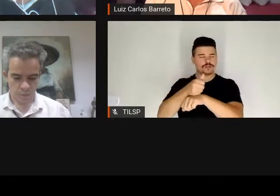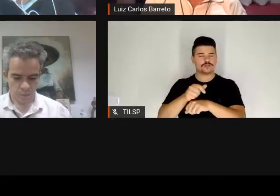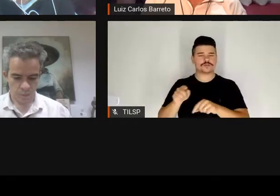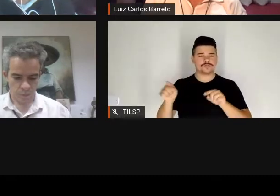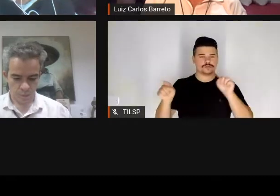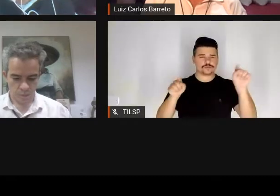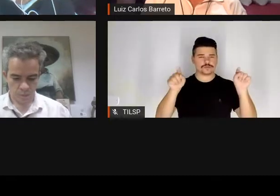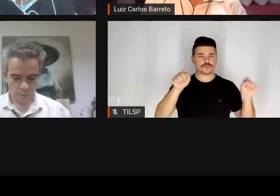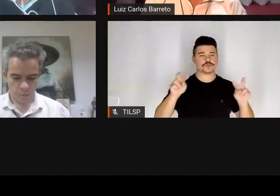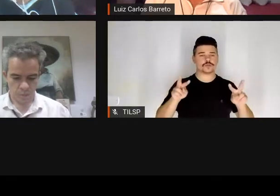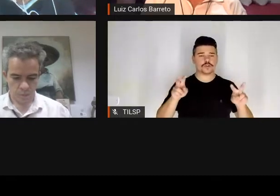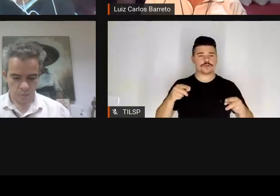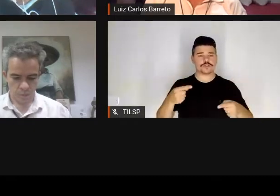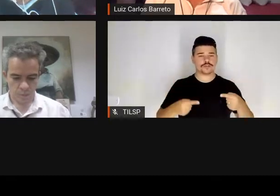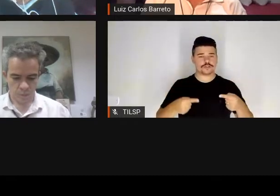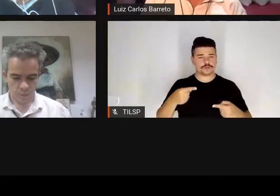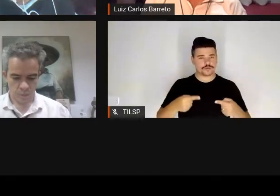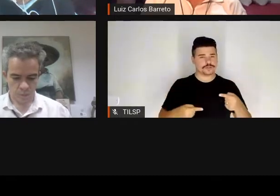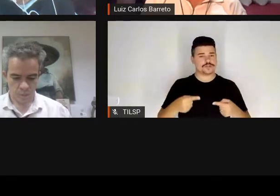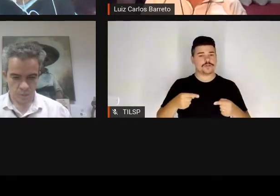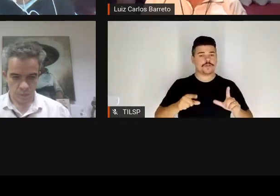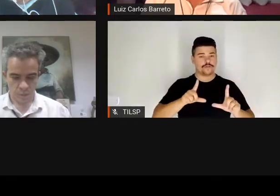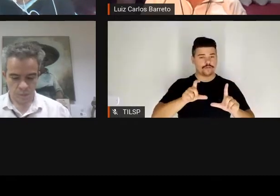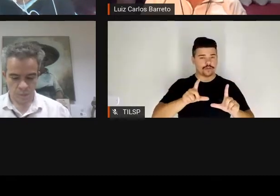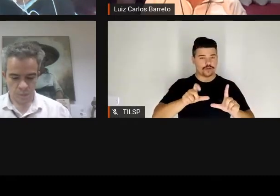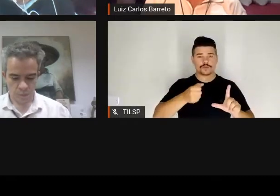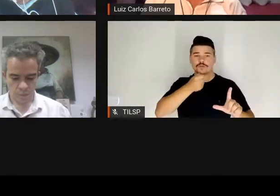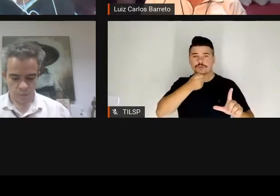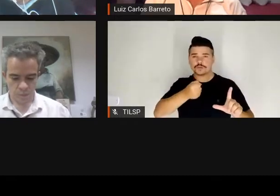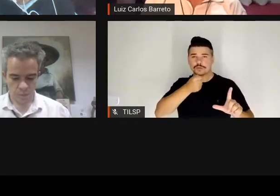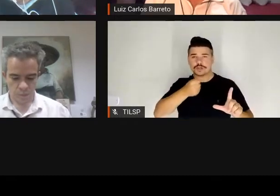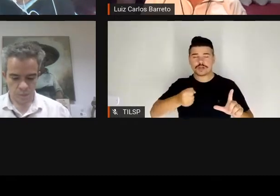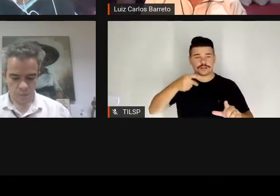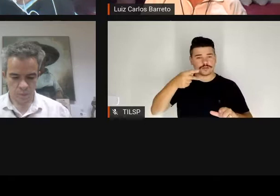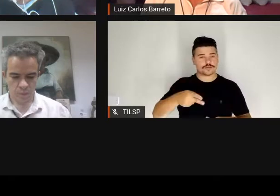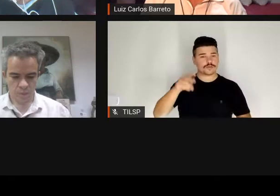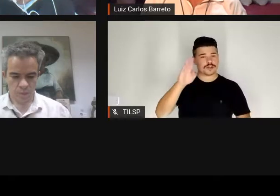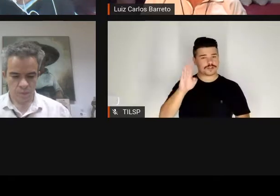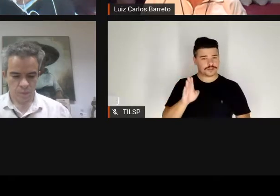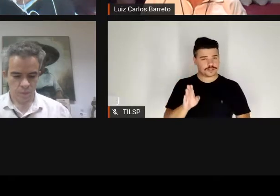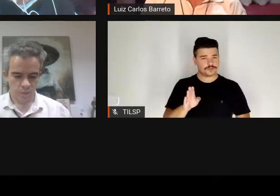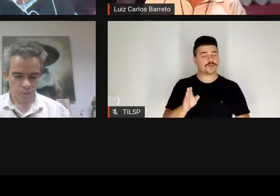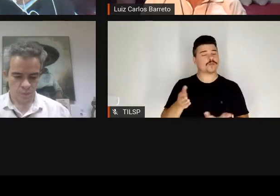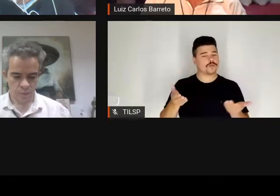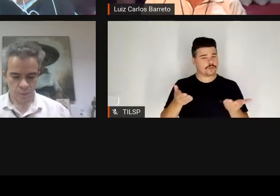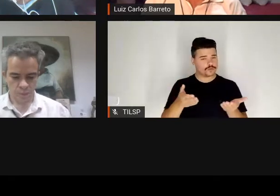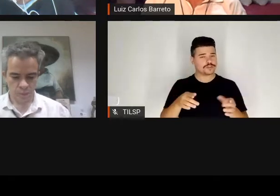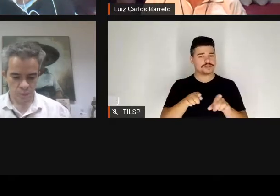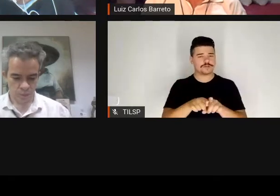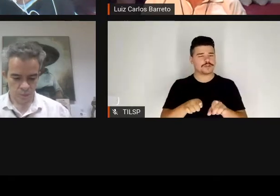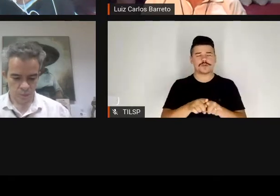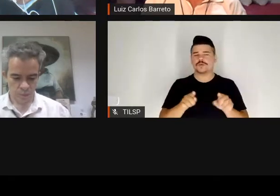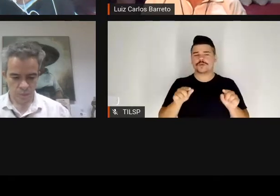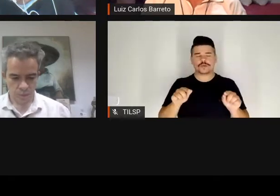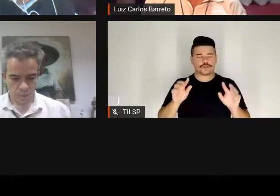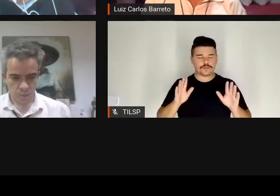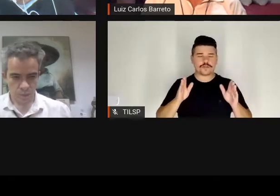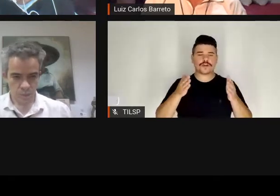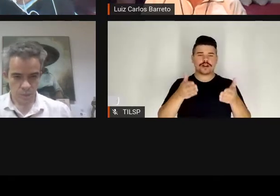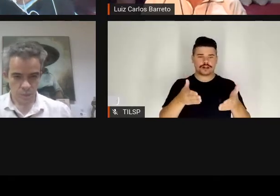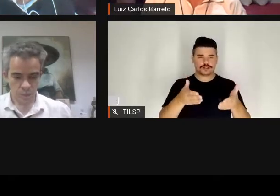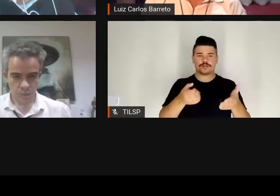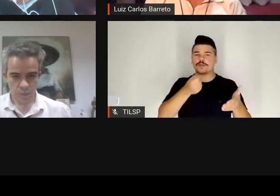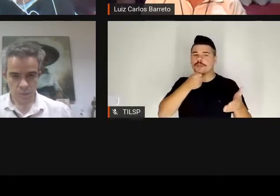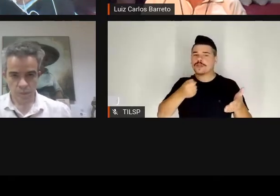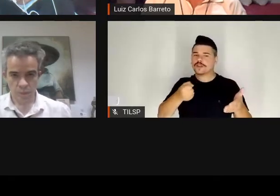fotojornalismo hoje no Brasil e o fotojornalismo de hoje também em relação a esse fotojornalismo tão significativo da